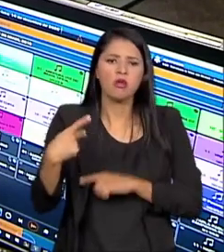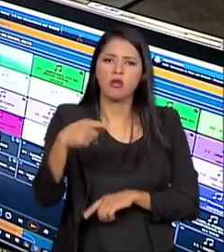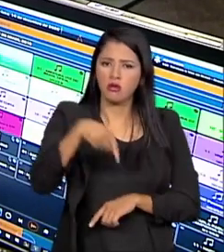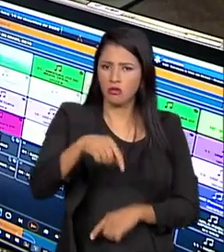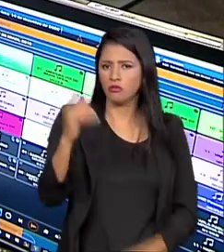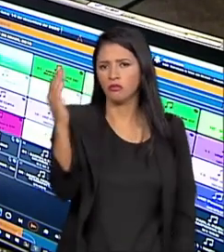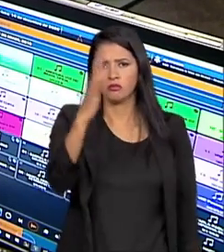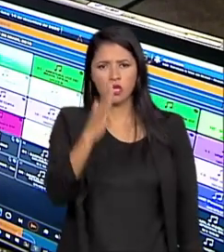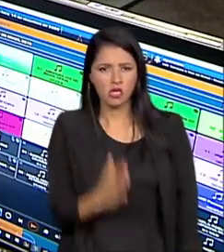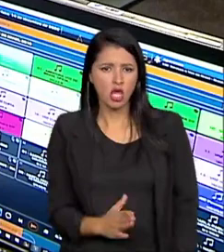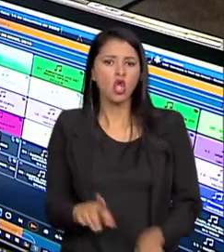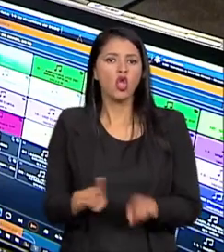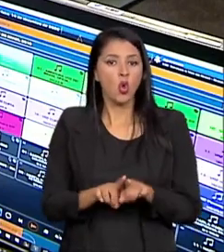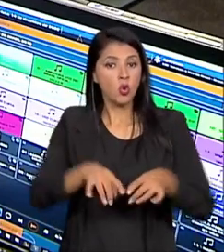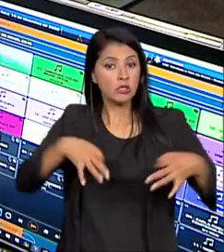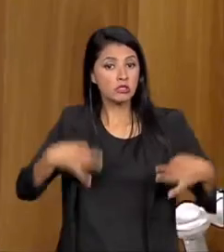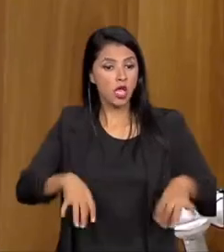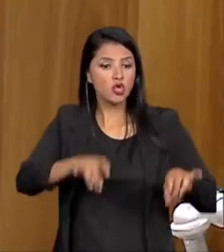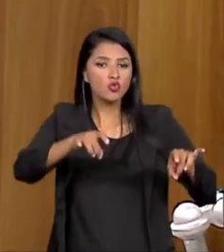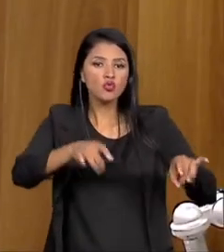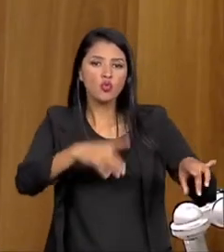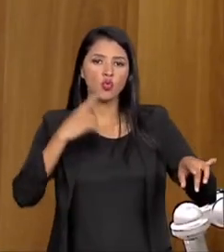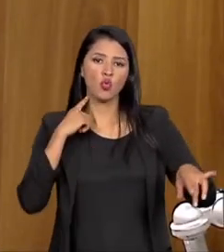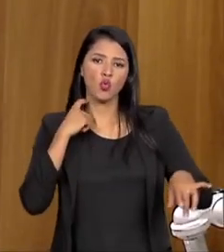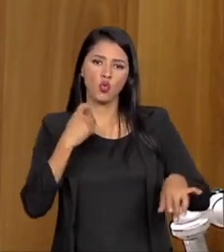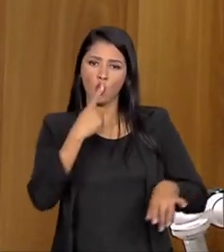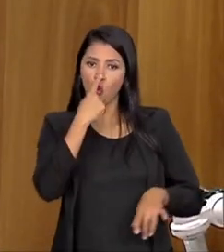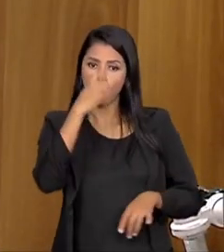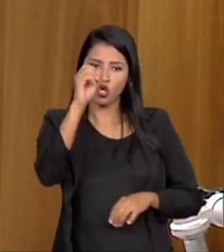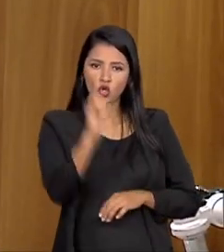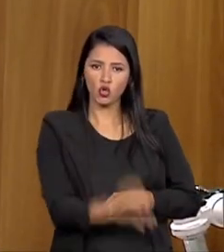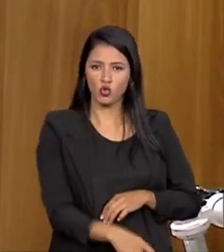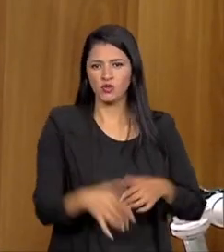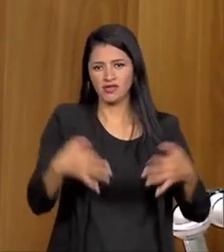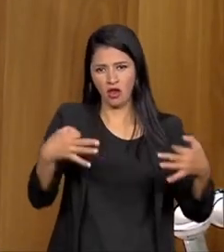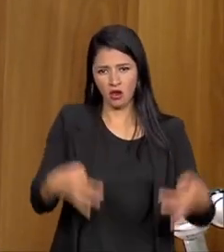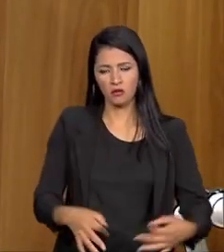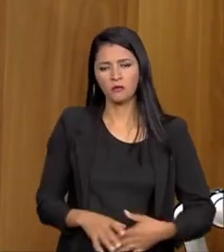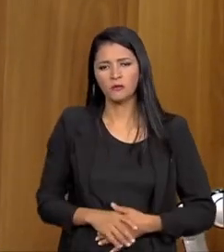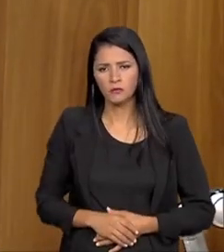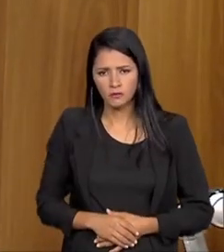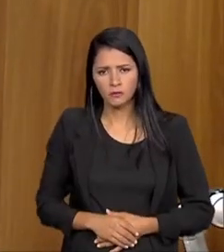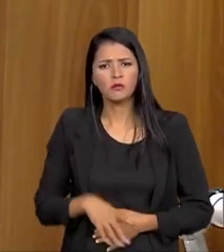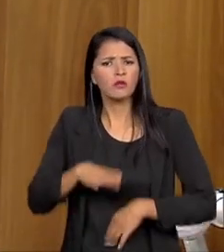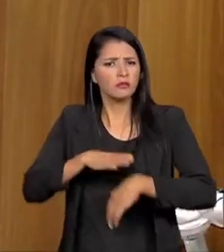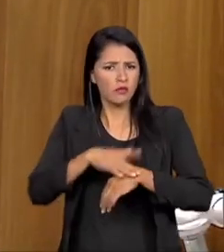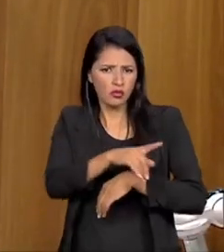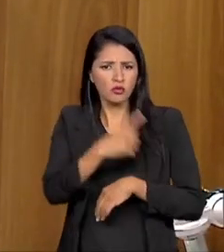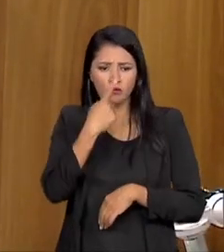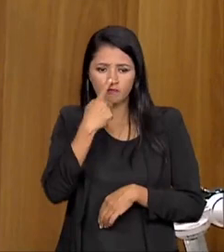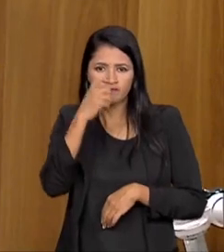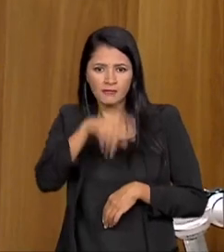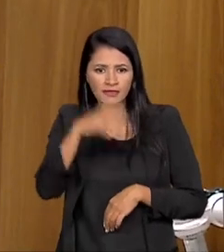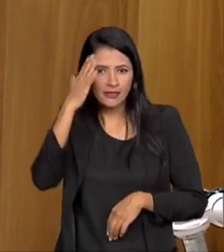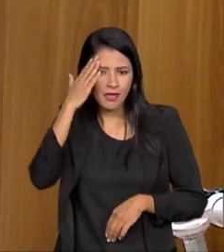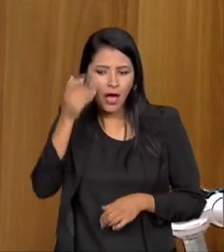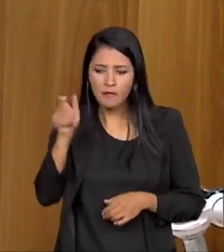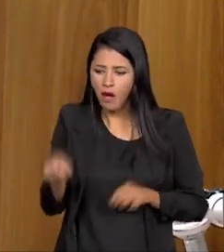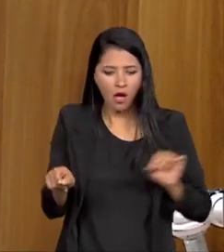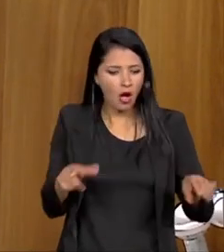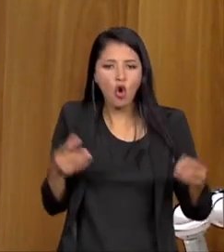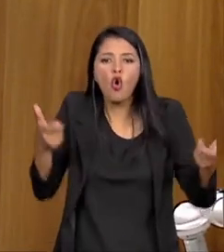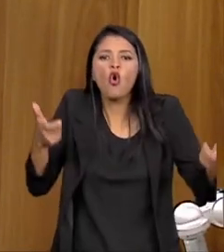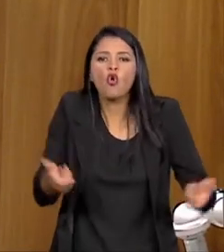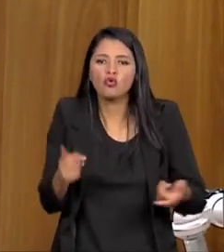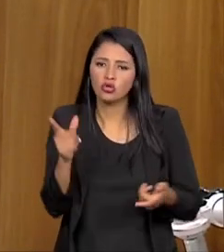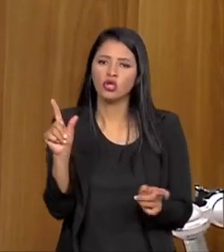não descarte correto dos seus resíduos do seu lixo e aí quando você trata o lixo você reduz as